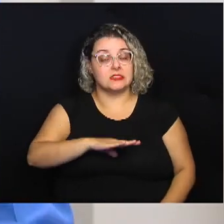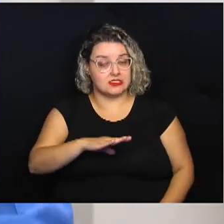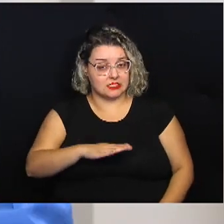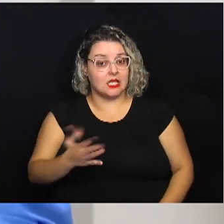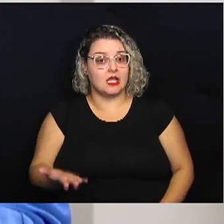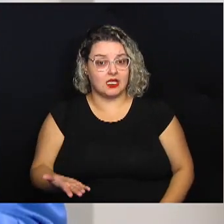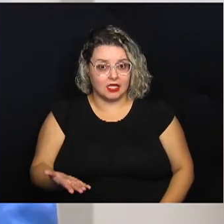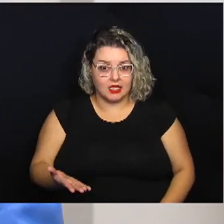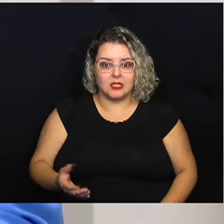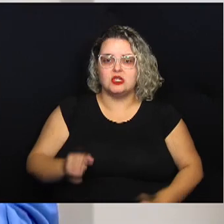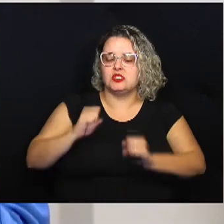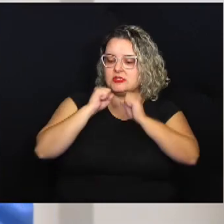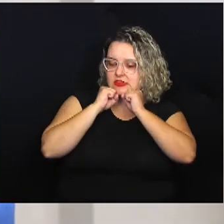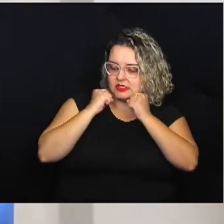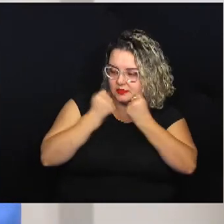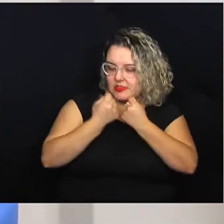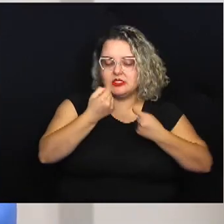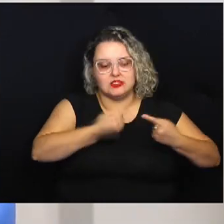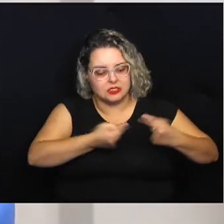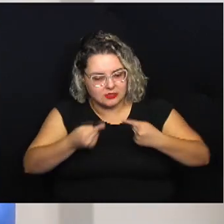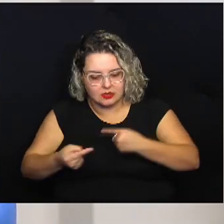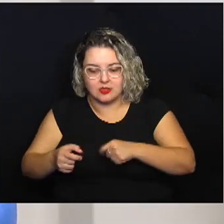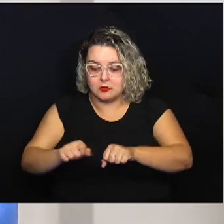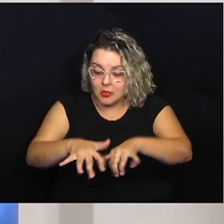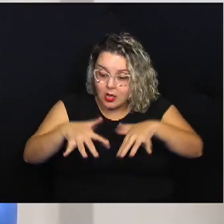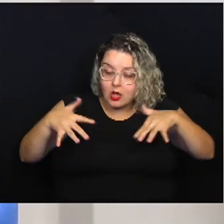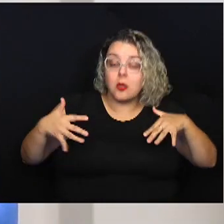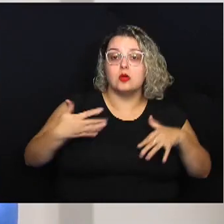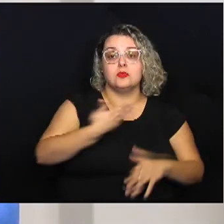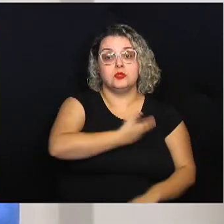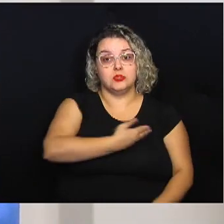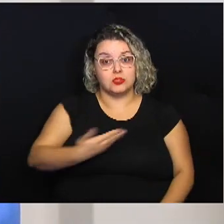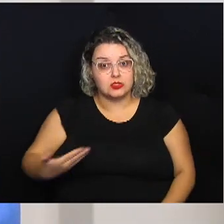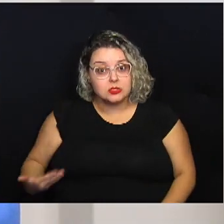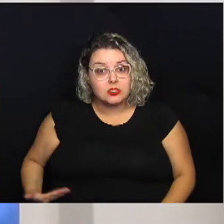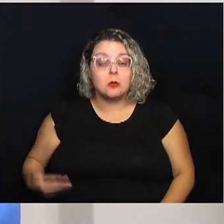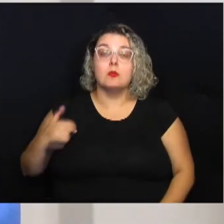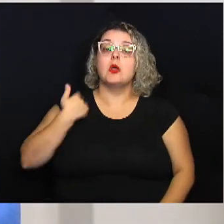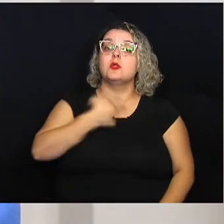Chamar seminários, debates, audiências públicas. Nós